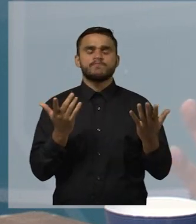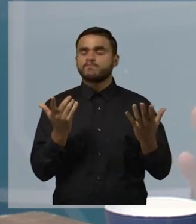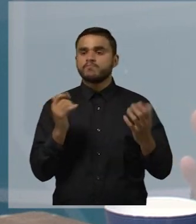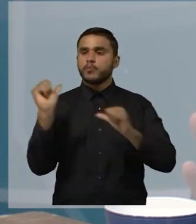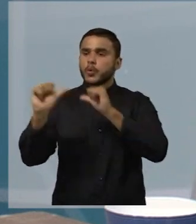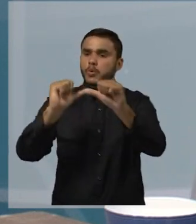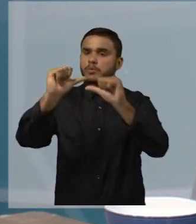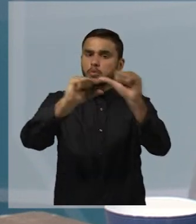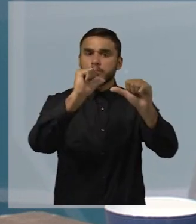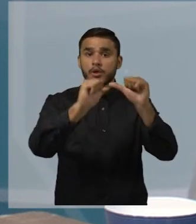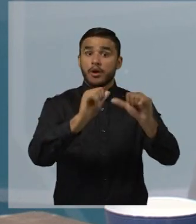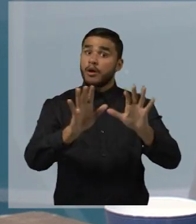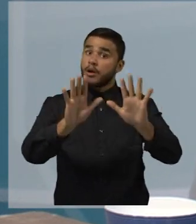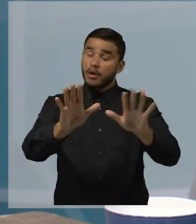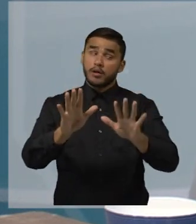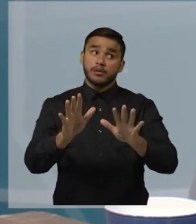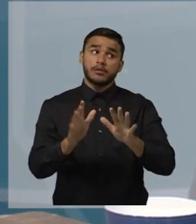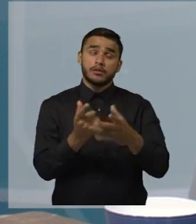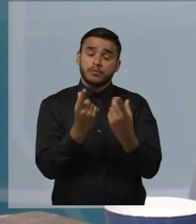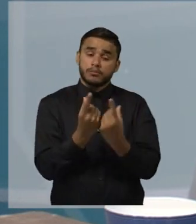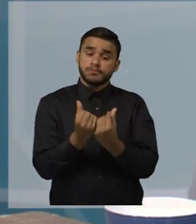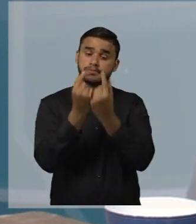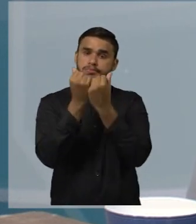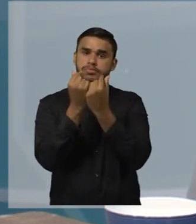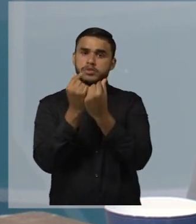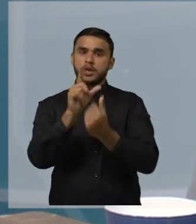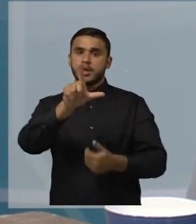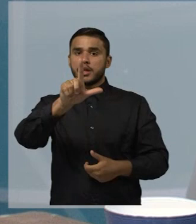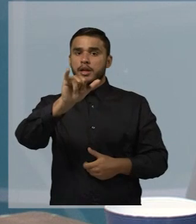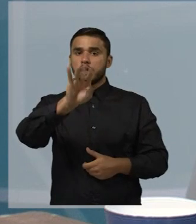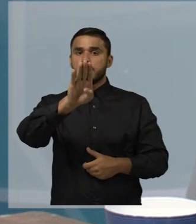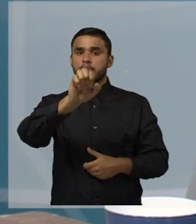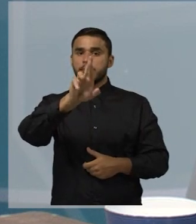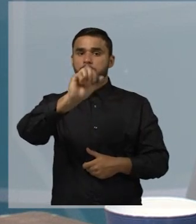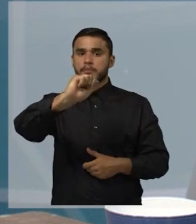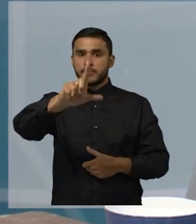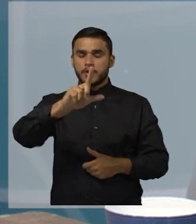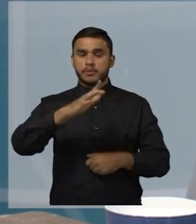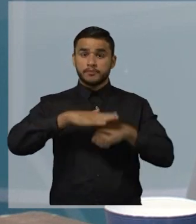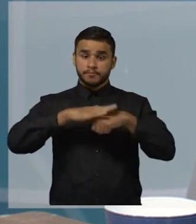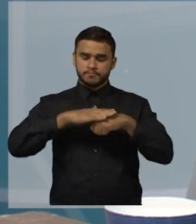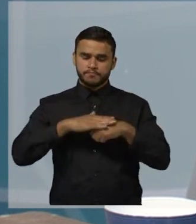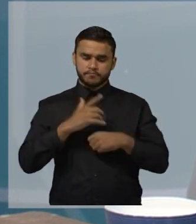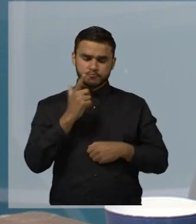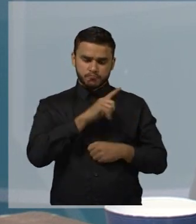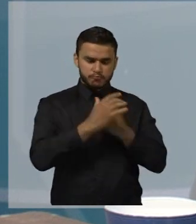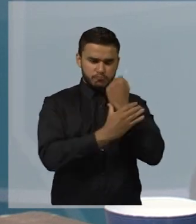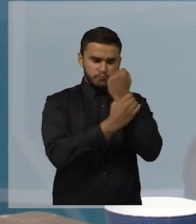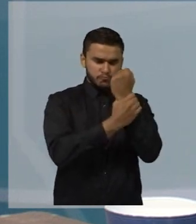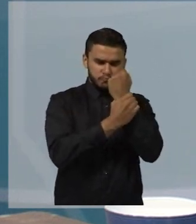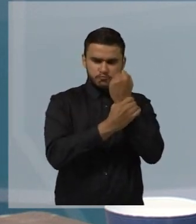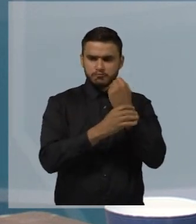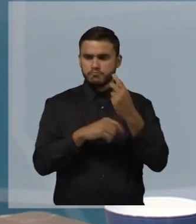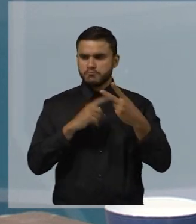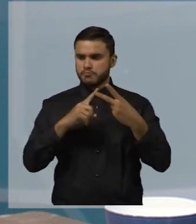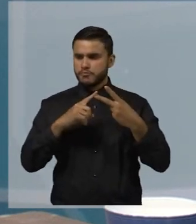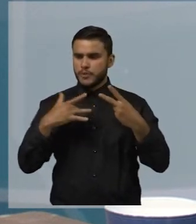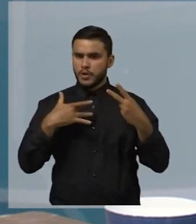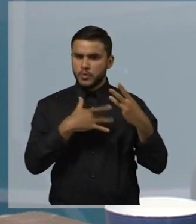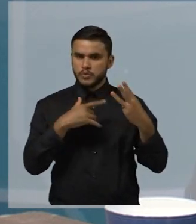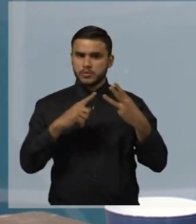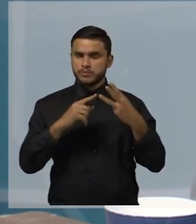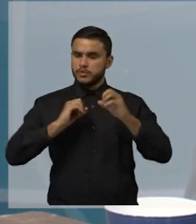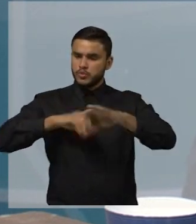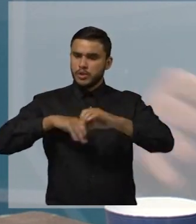promete. E por quê? Porque o liberalismo, na verdade, o puro, eles devem ser os